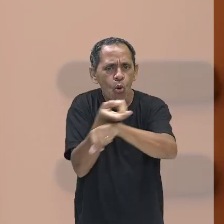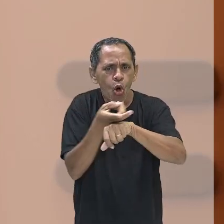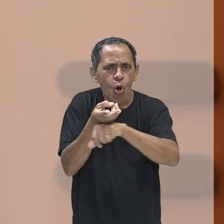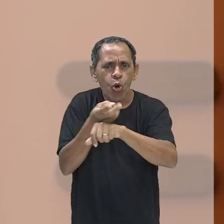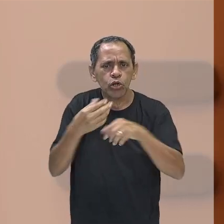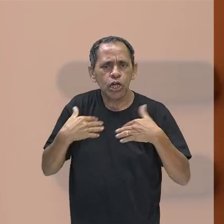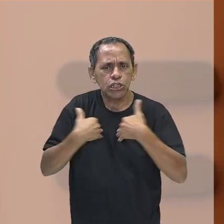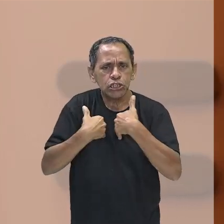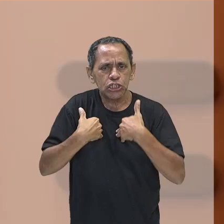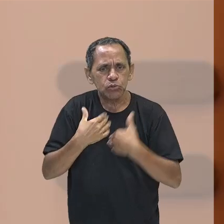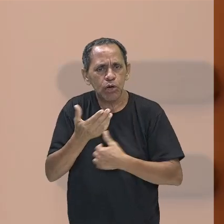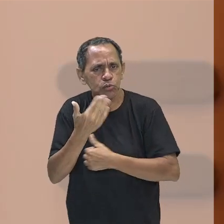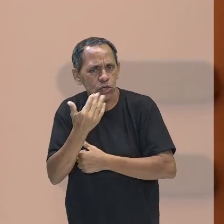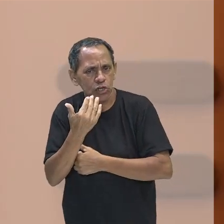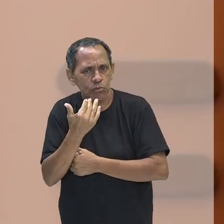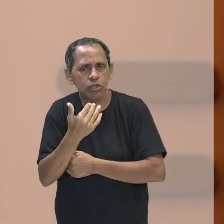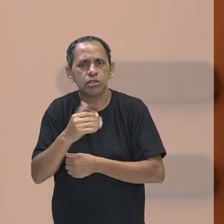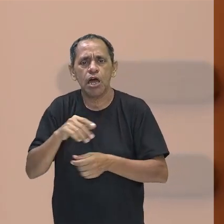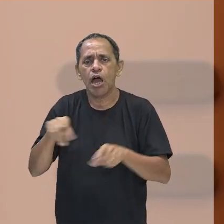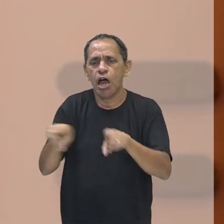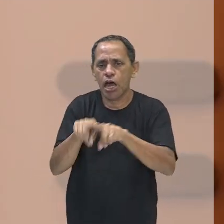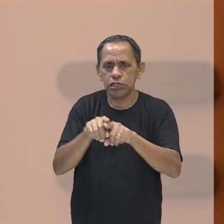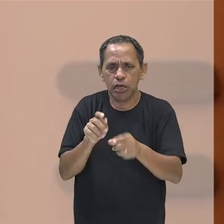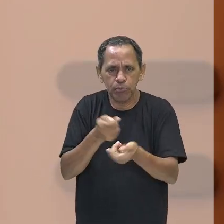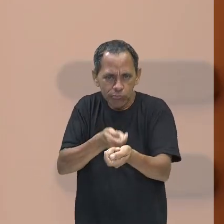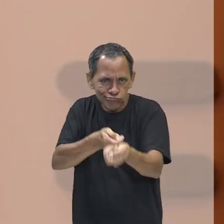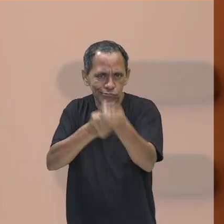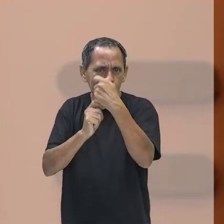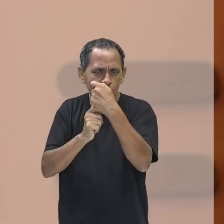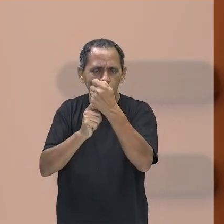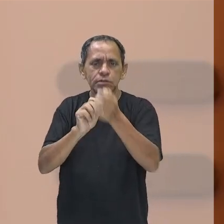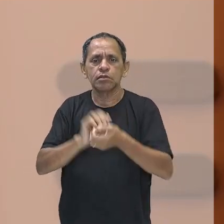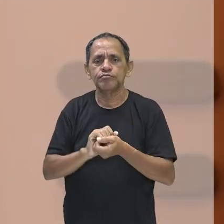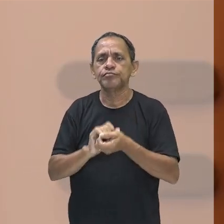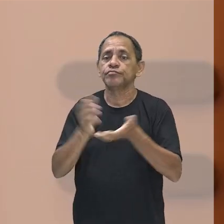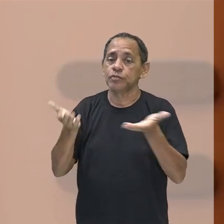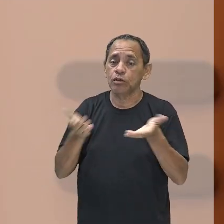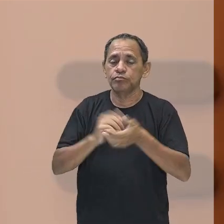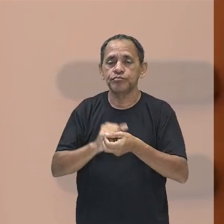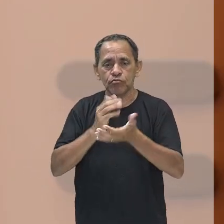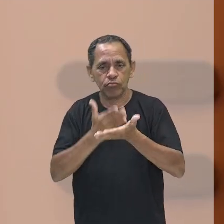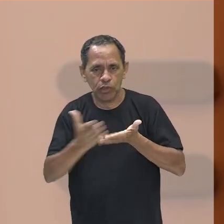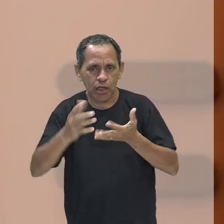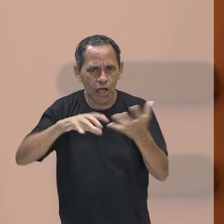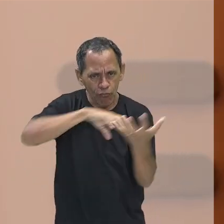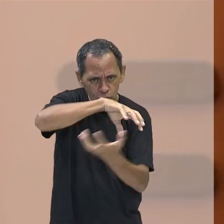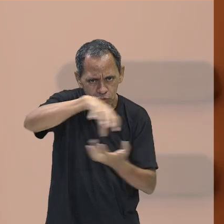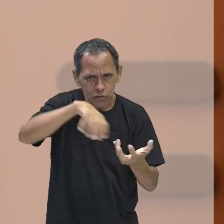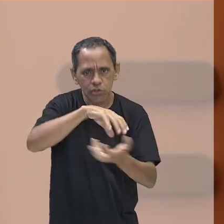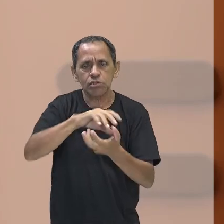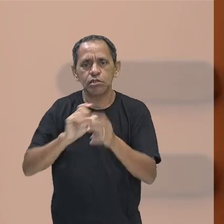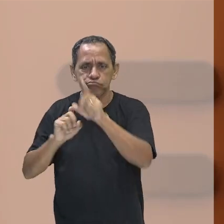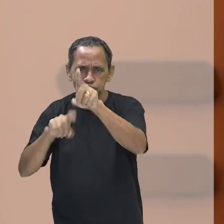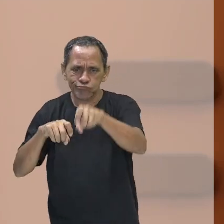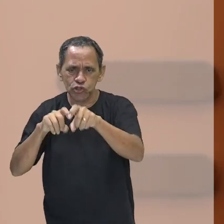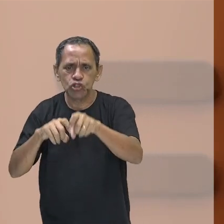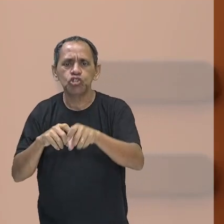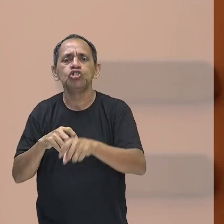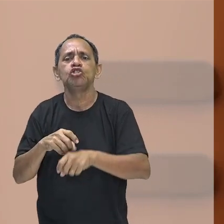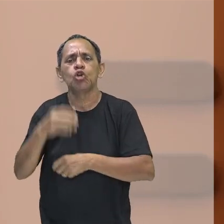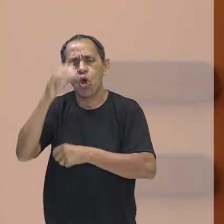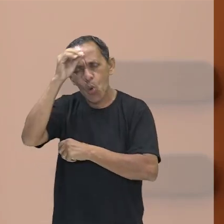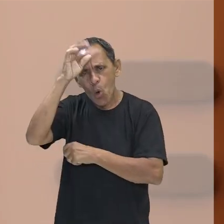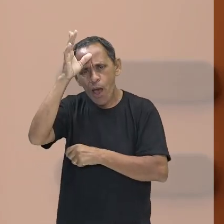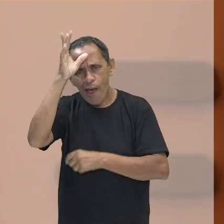partir da Revolução Neolítica, da Revolução Agrícola, que eles passam a conhecer técnicas de plantio e de criação